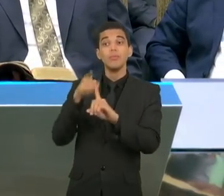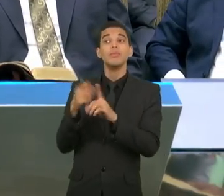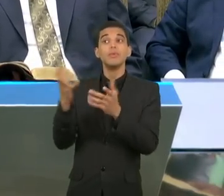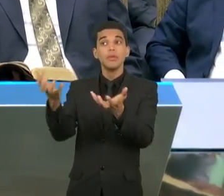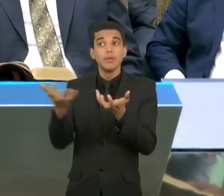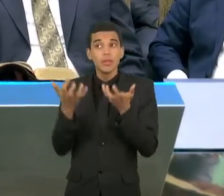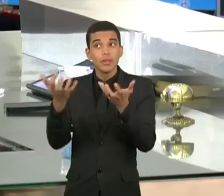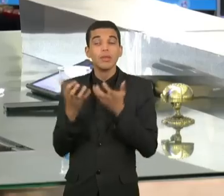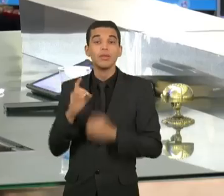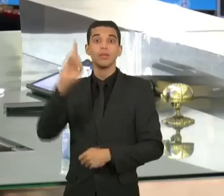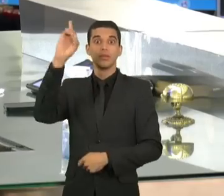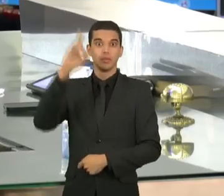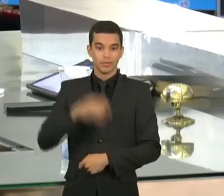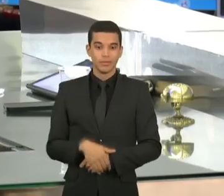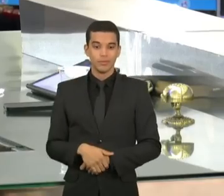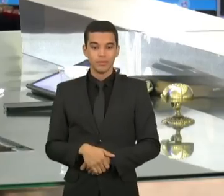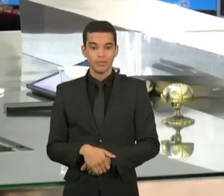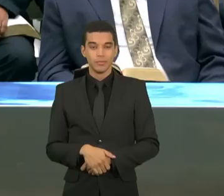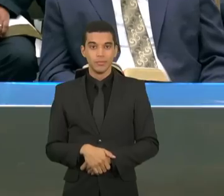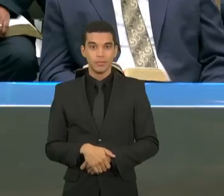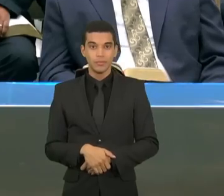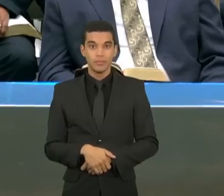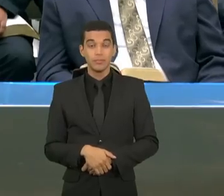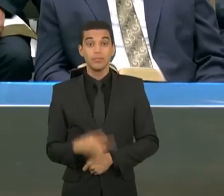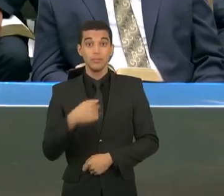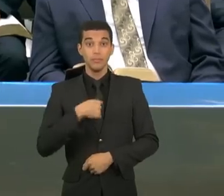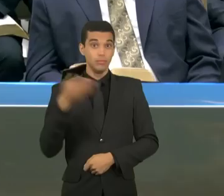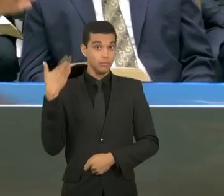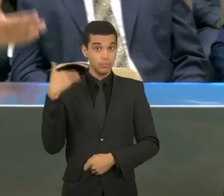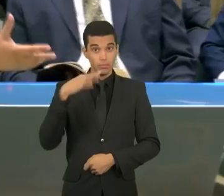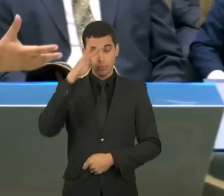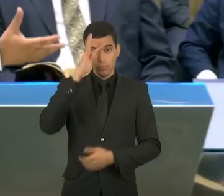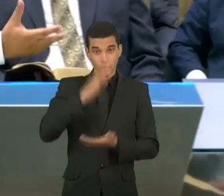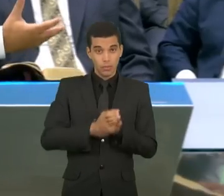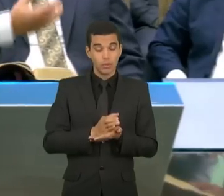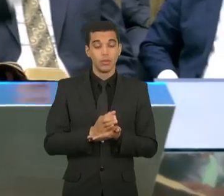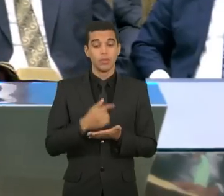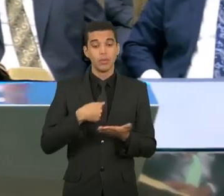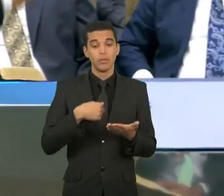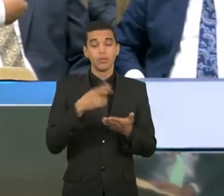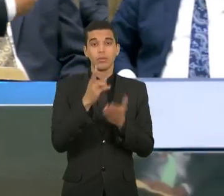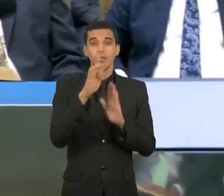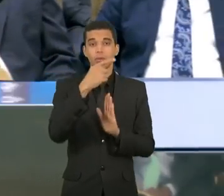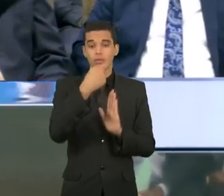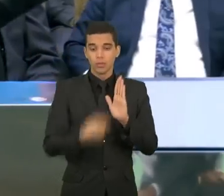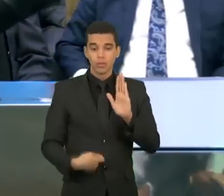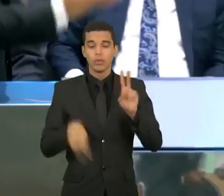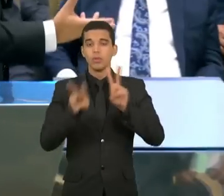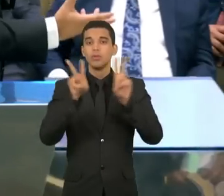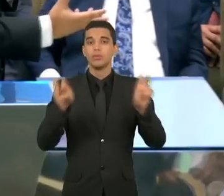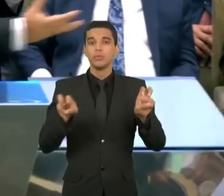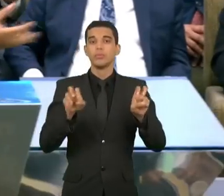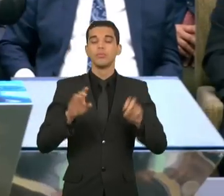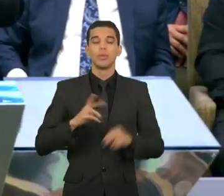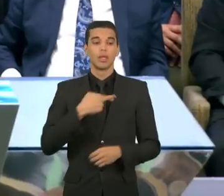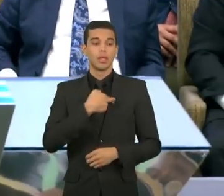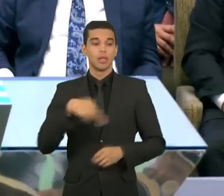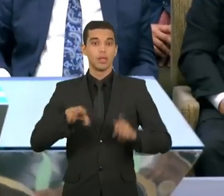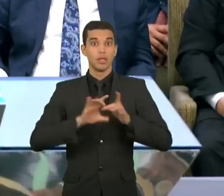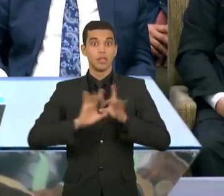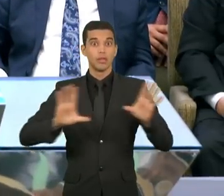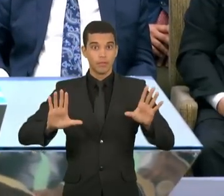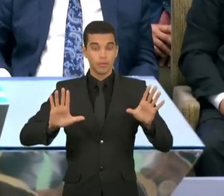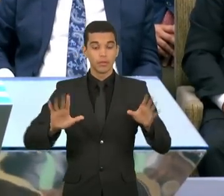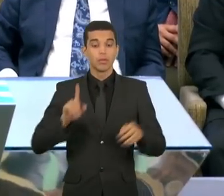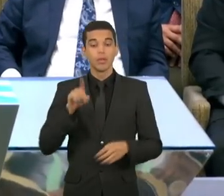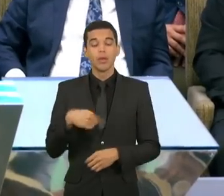minha monografia no direito foi sobre liberdade religiosa, que é um termo que foi cunhado por